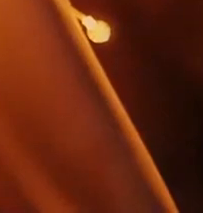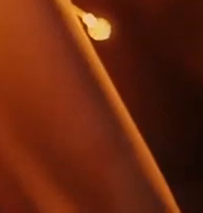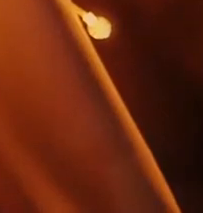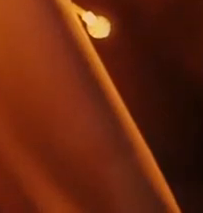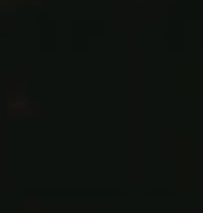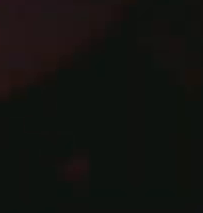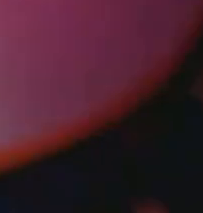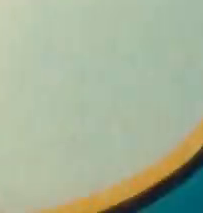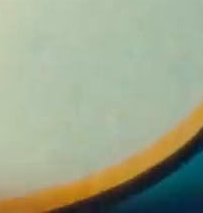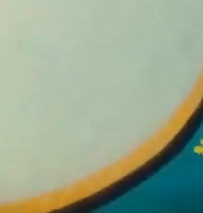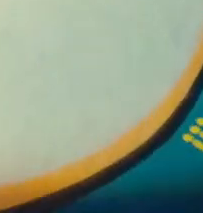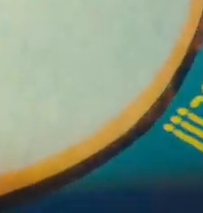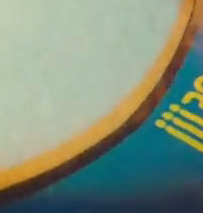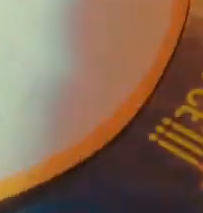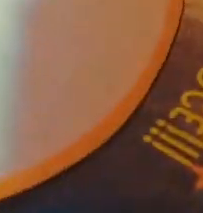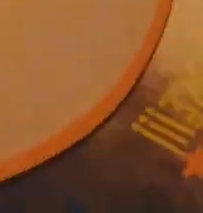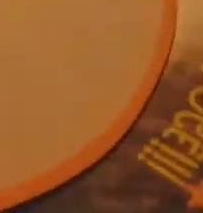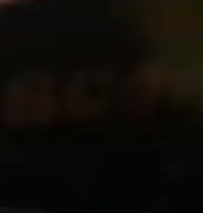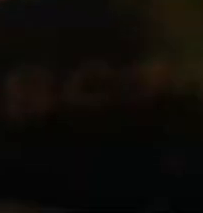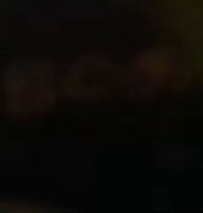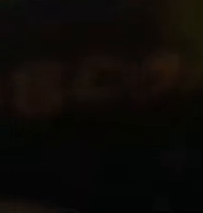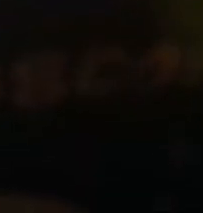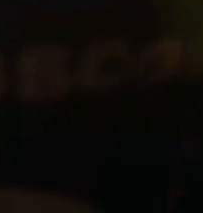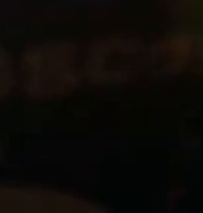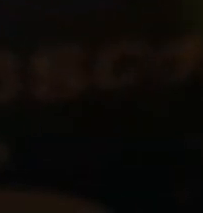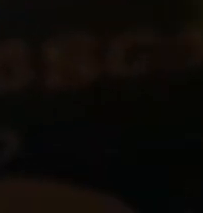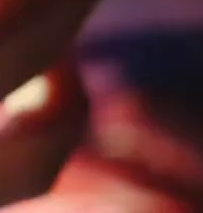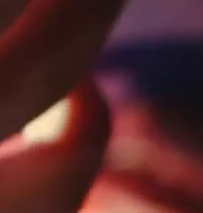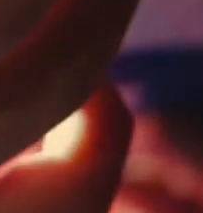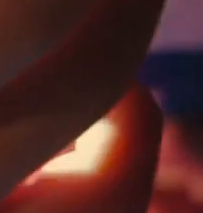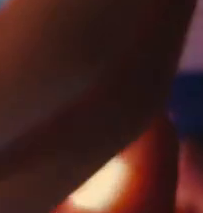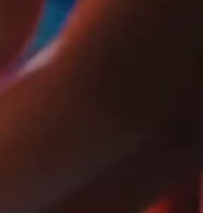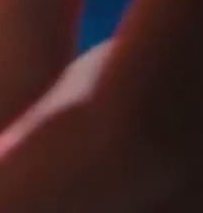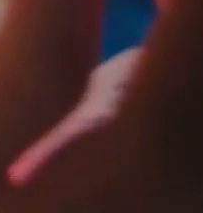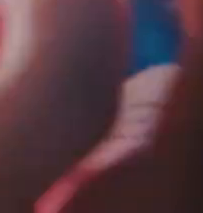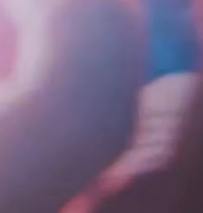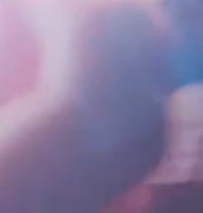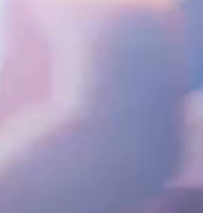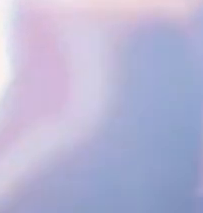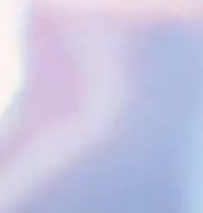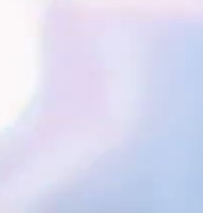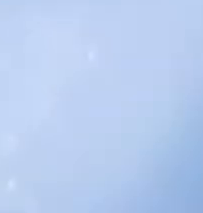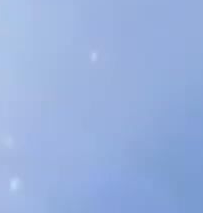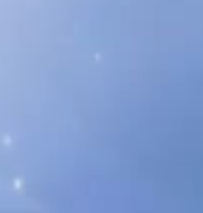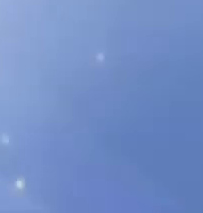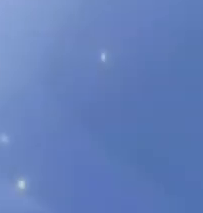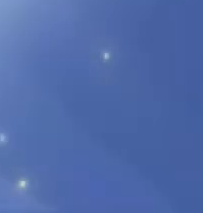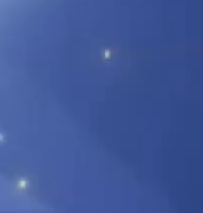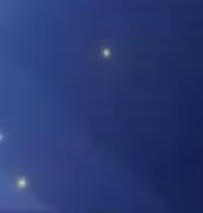movido pela criatividade um astronauta viajava por um universo de histórias